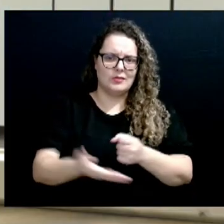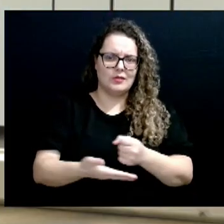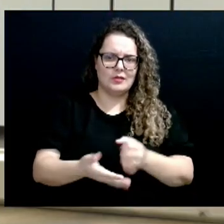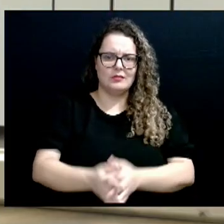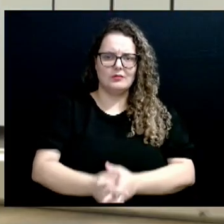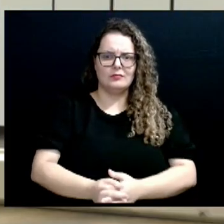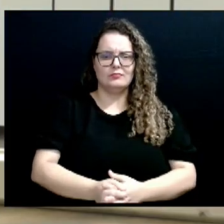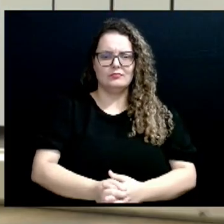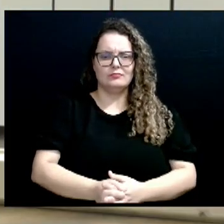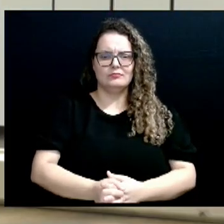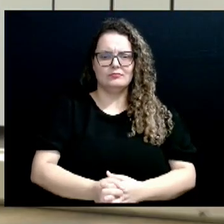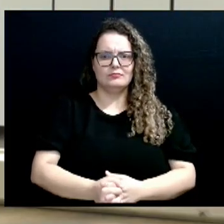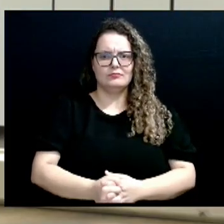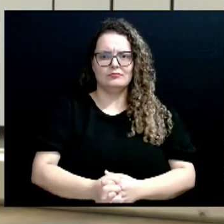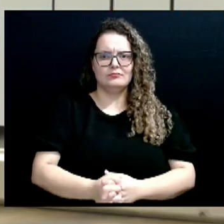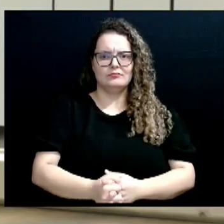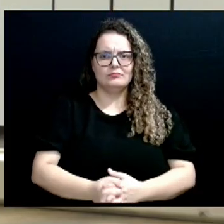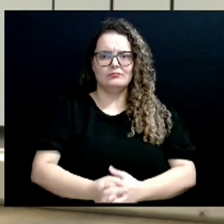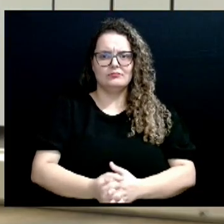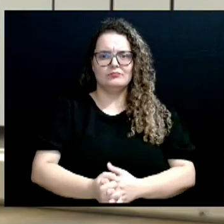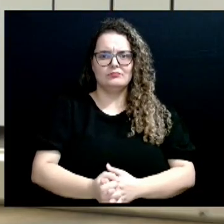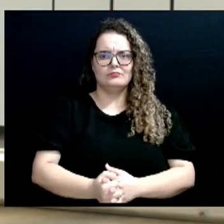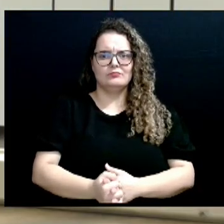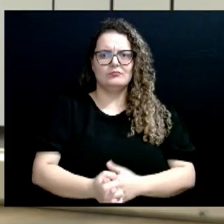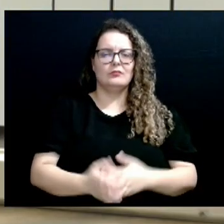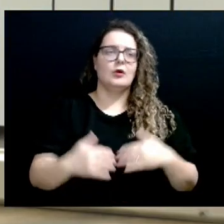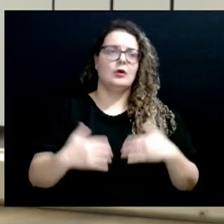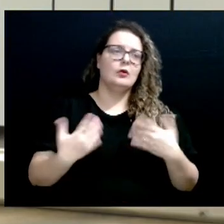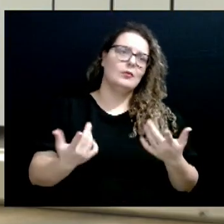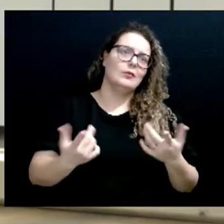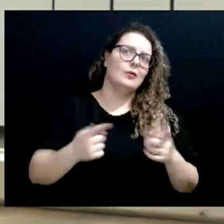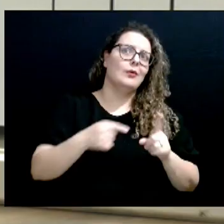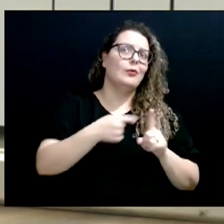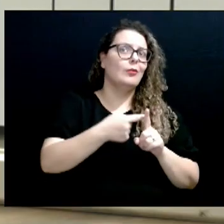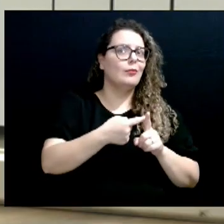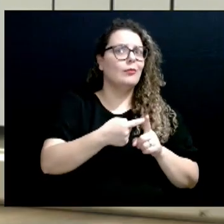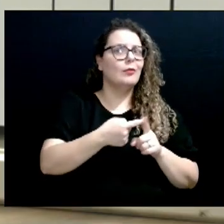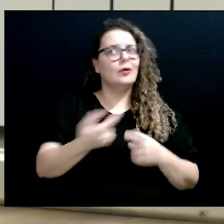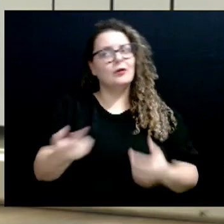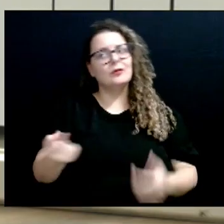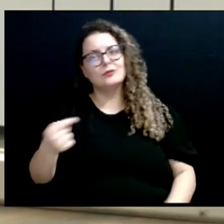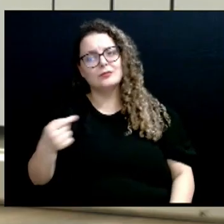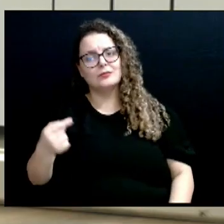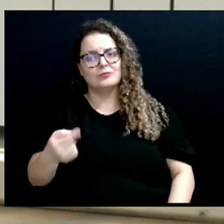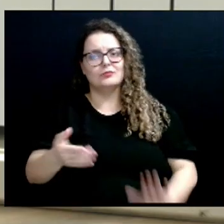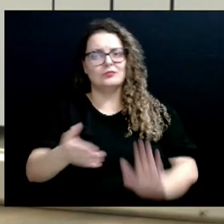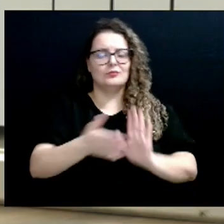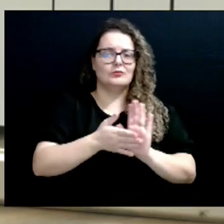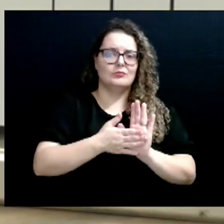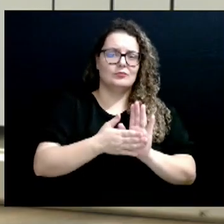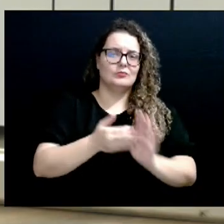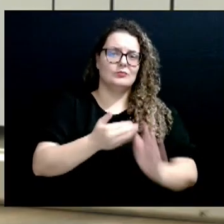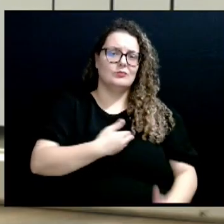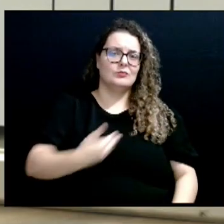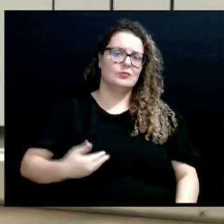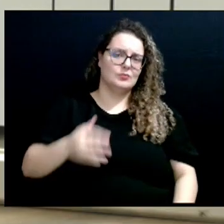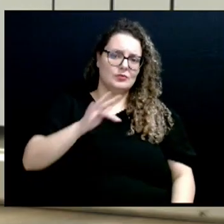o prós e o contra dessa proposta do governo federal?